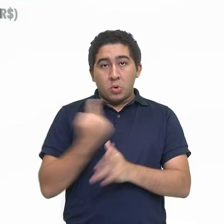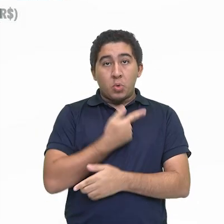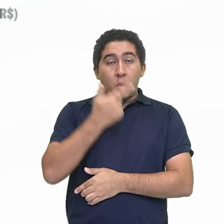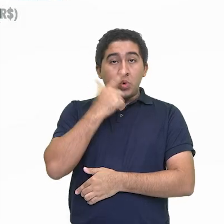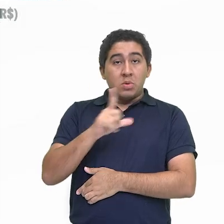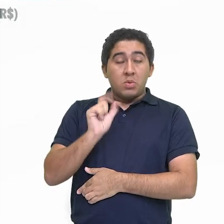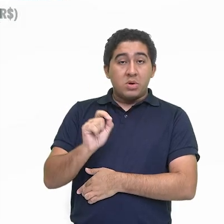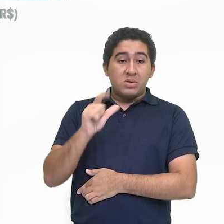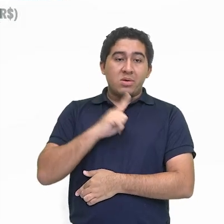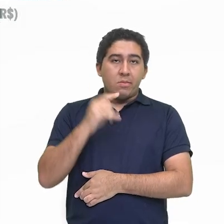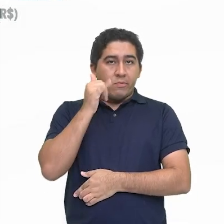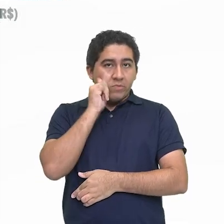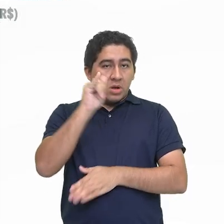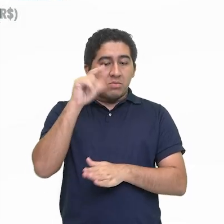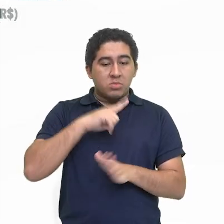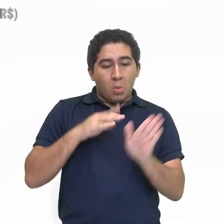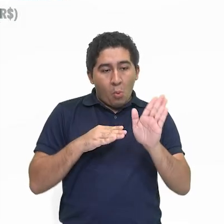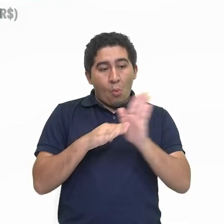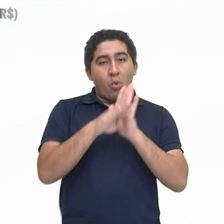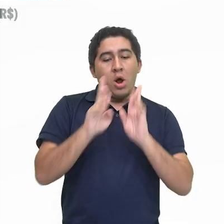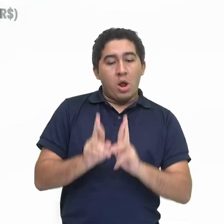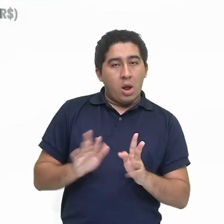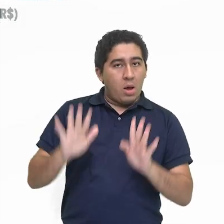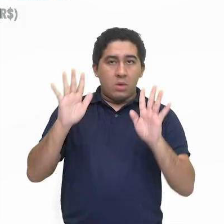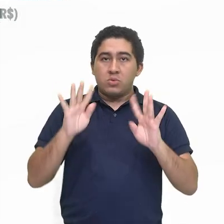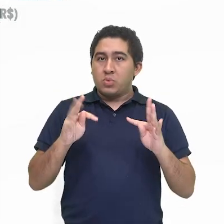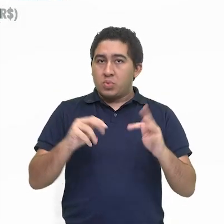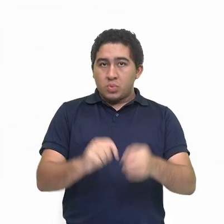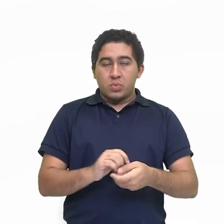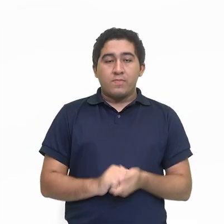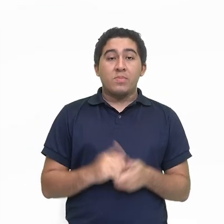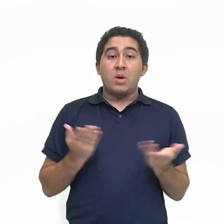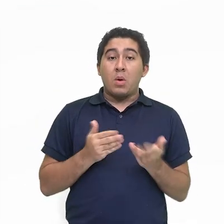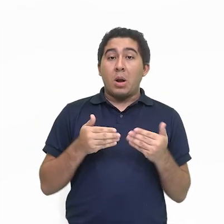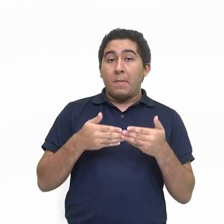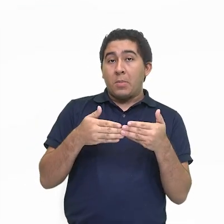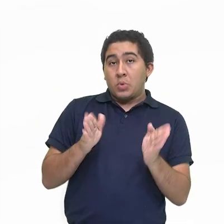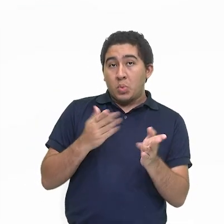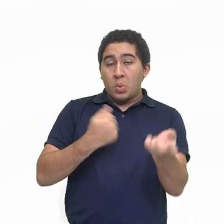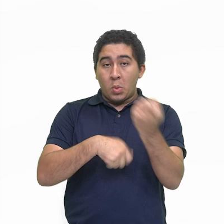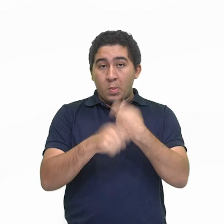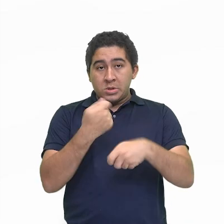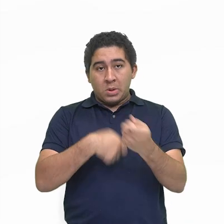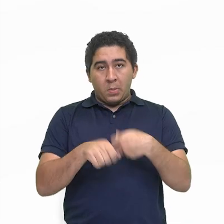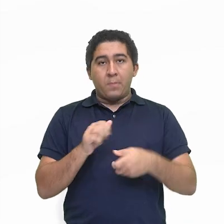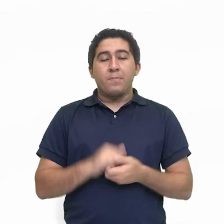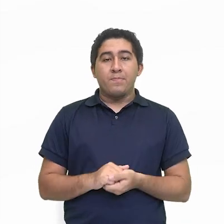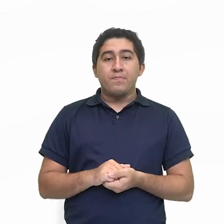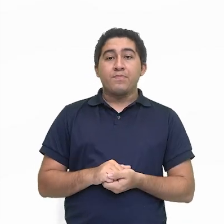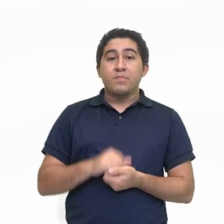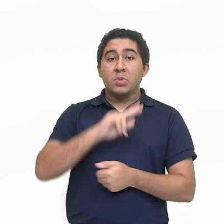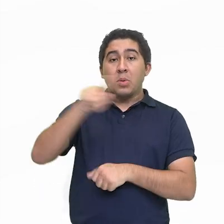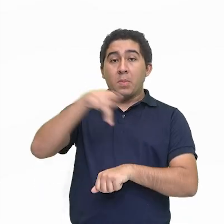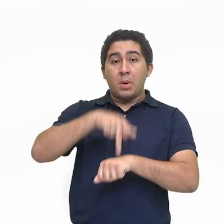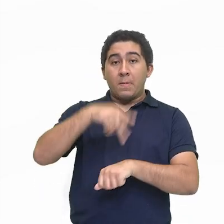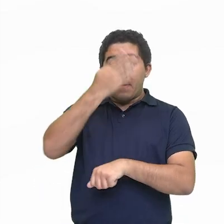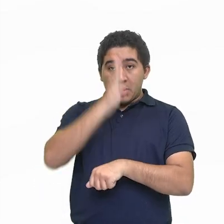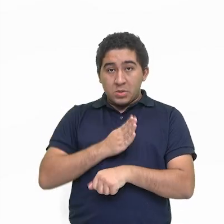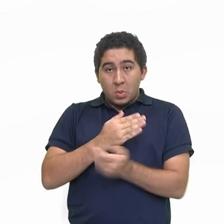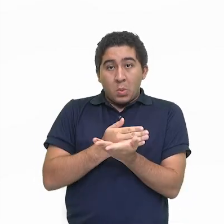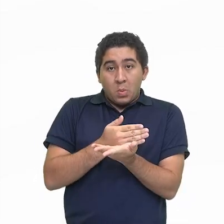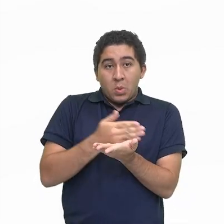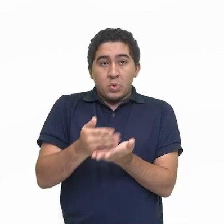da inflação. Falando agora sobre a abertura comercial. O Brasil iniciou um processo de